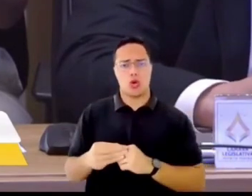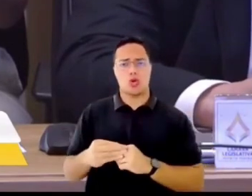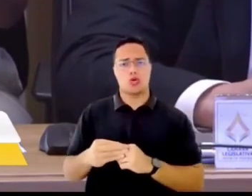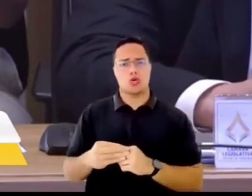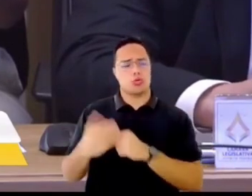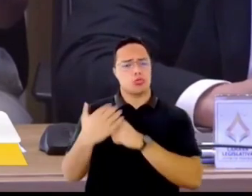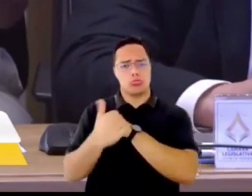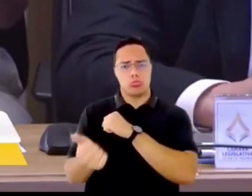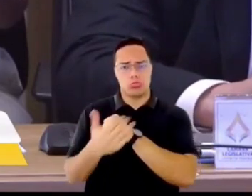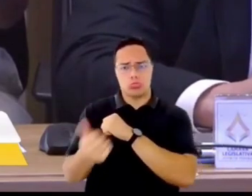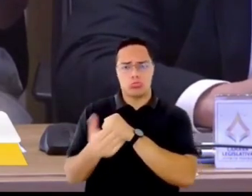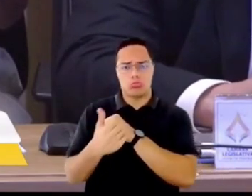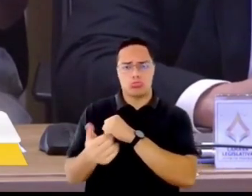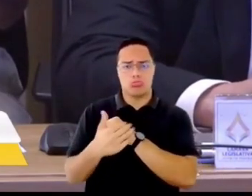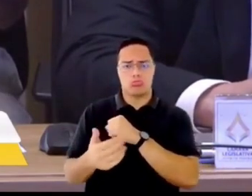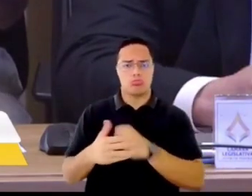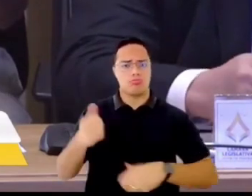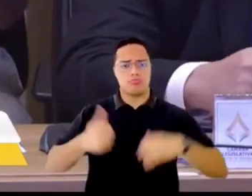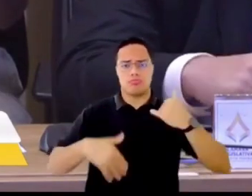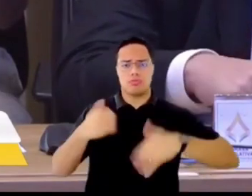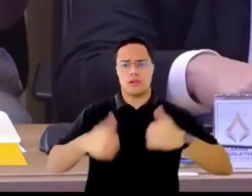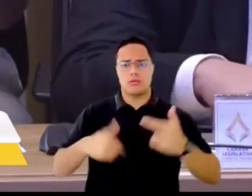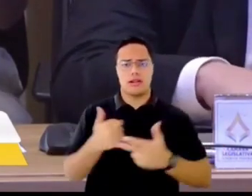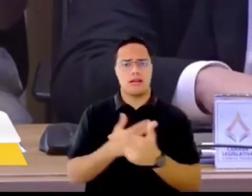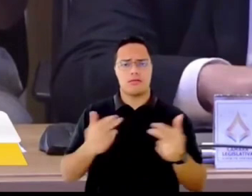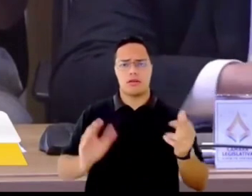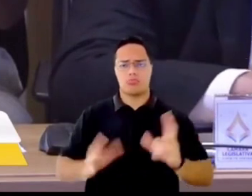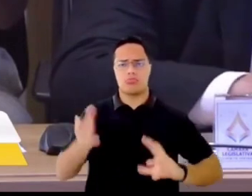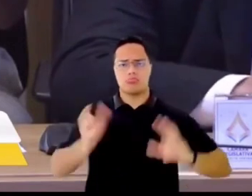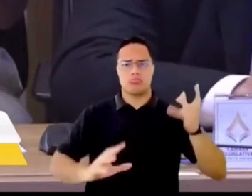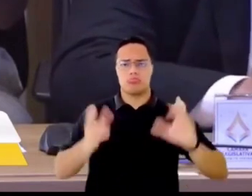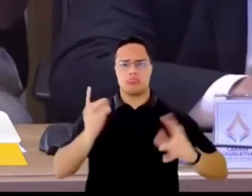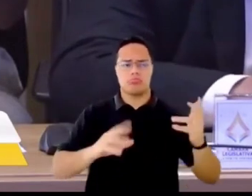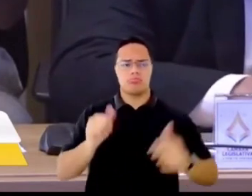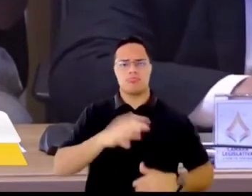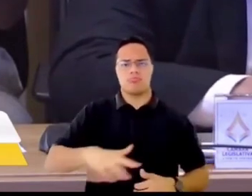pautar de fatos que pudessem ocorrer naquele local.